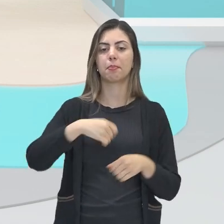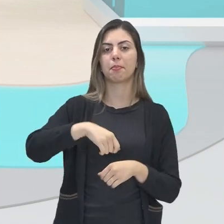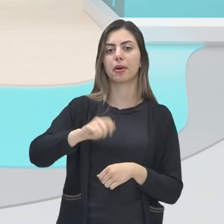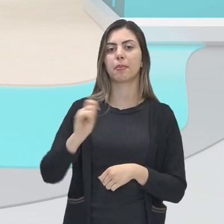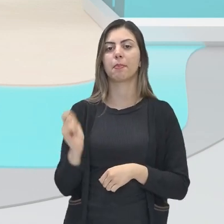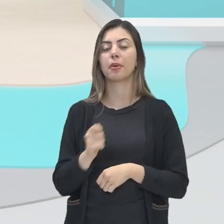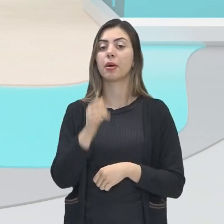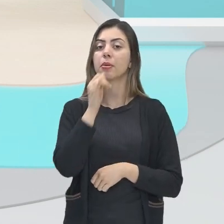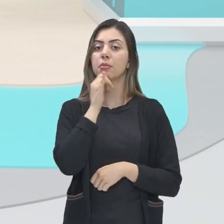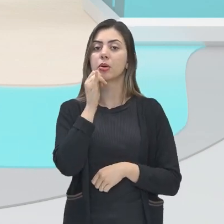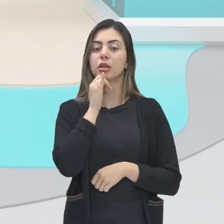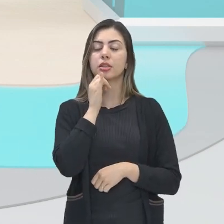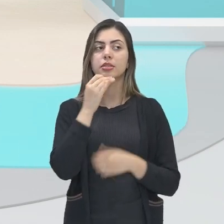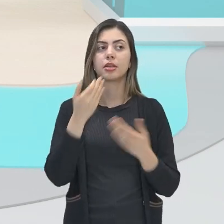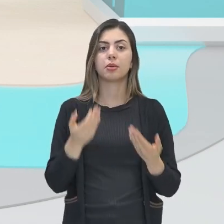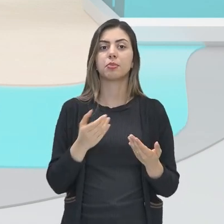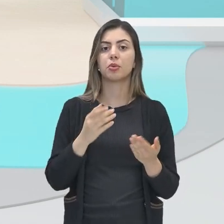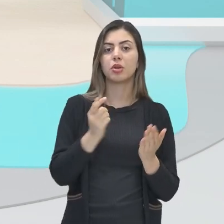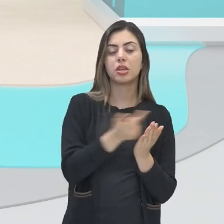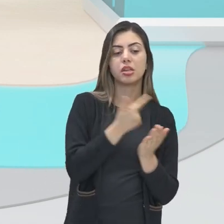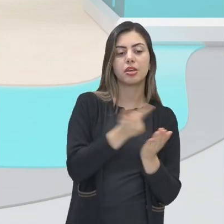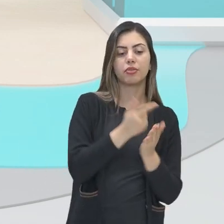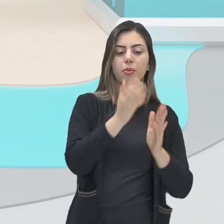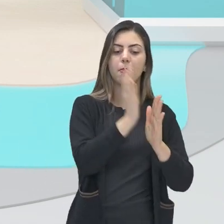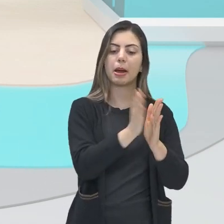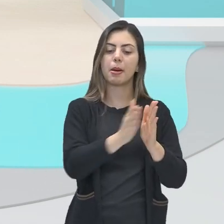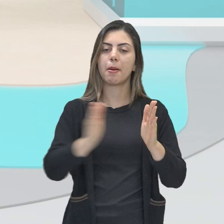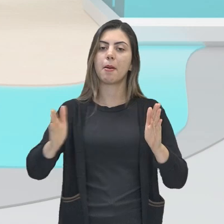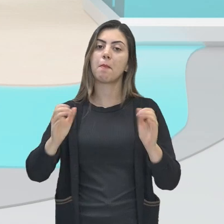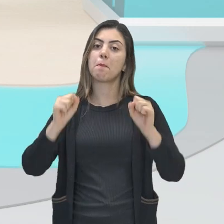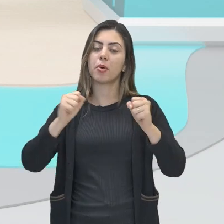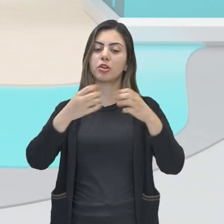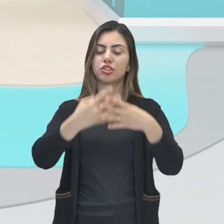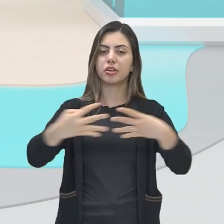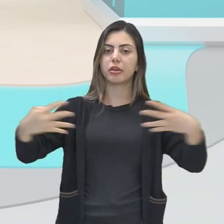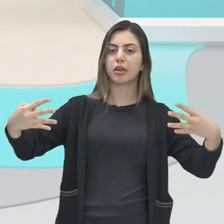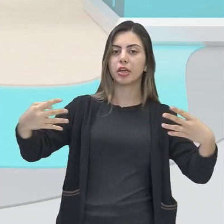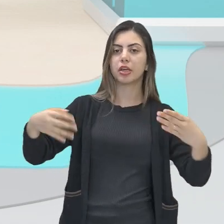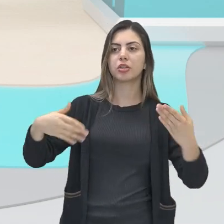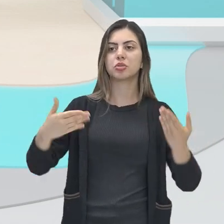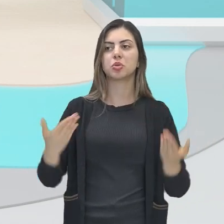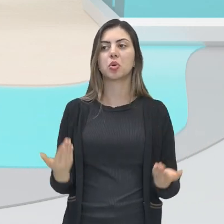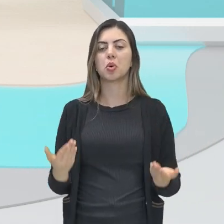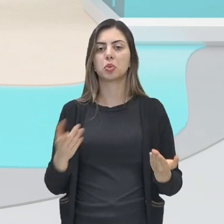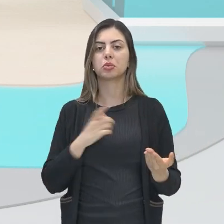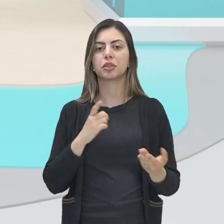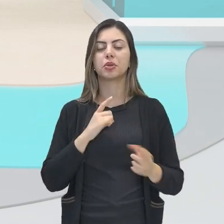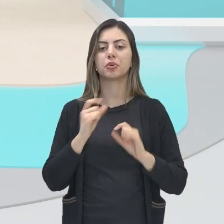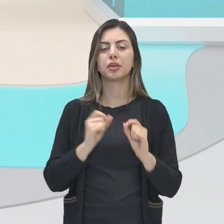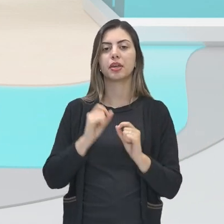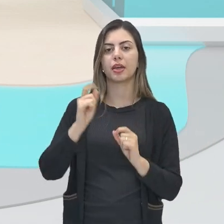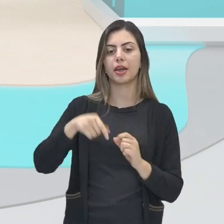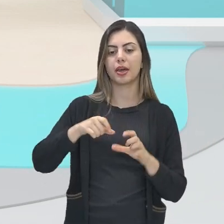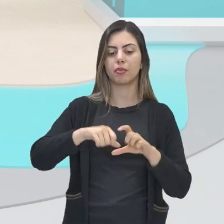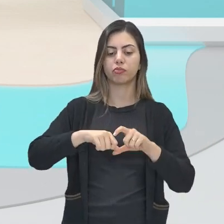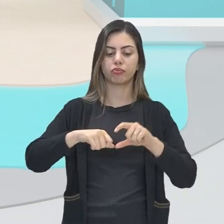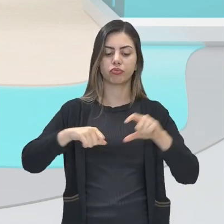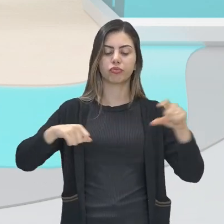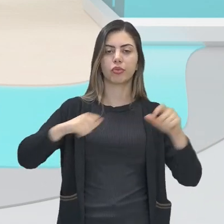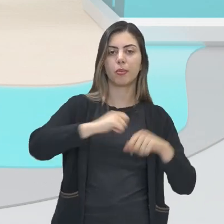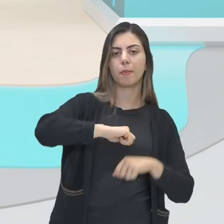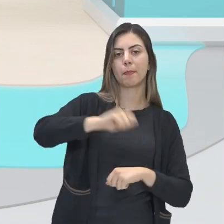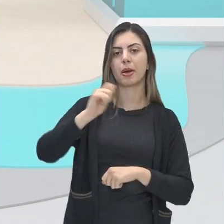ser usada como rede, uma rolha de garrafa como bola e uma caixa de charutos como raquete.